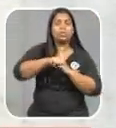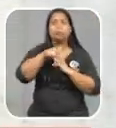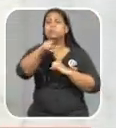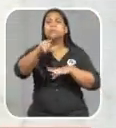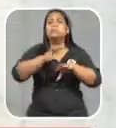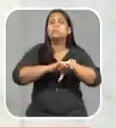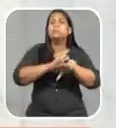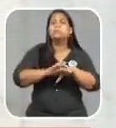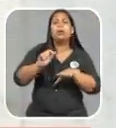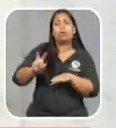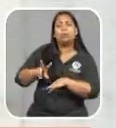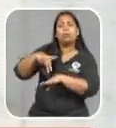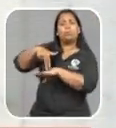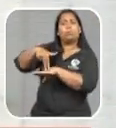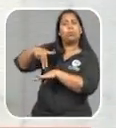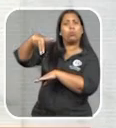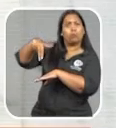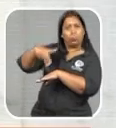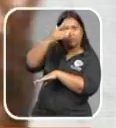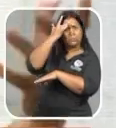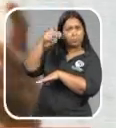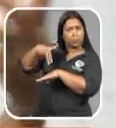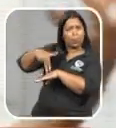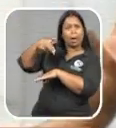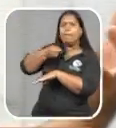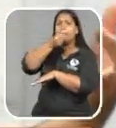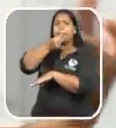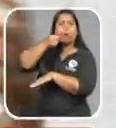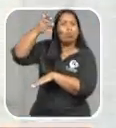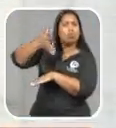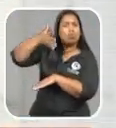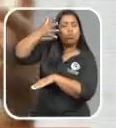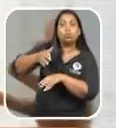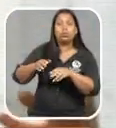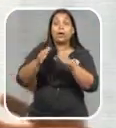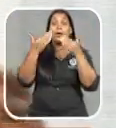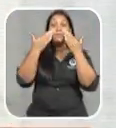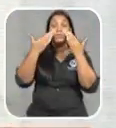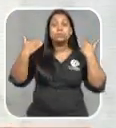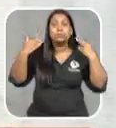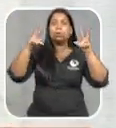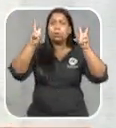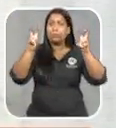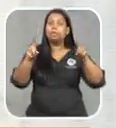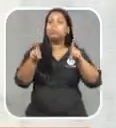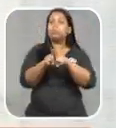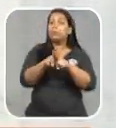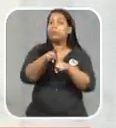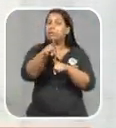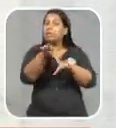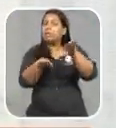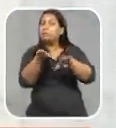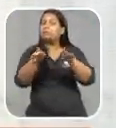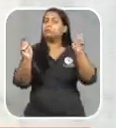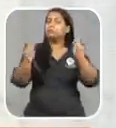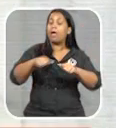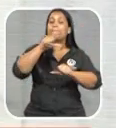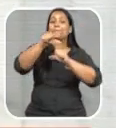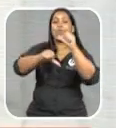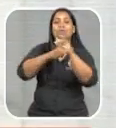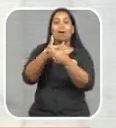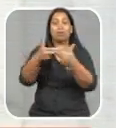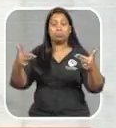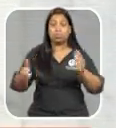você consegue alterar as coisas positivamente, porque vira uma comoção social, uma pressão política e a